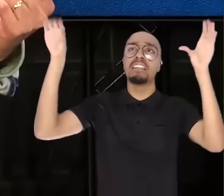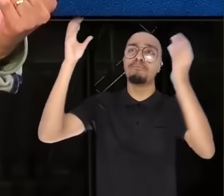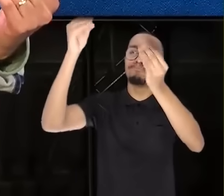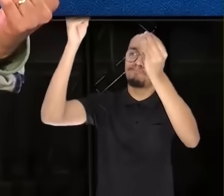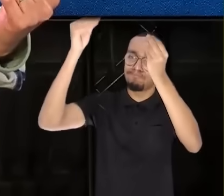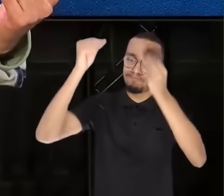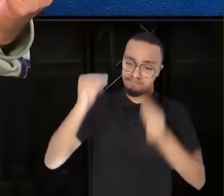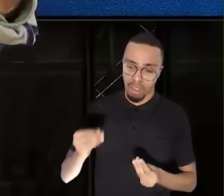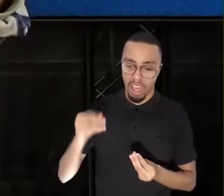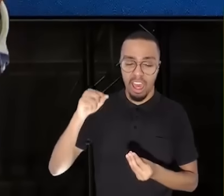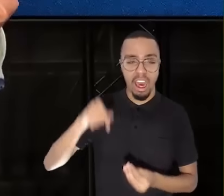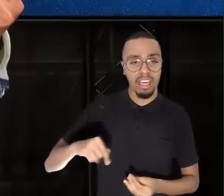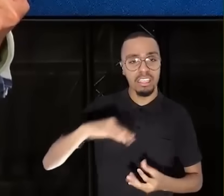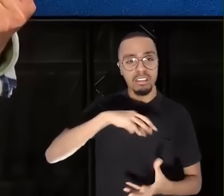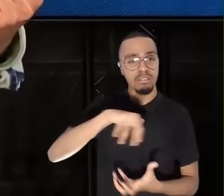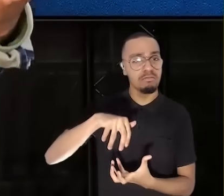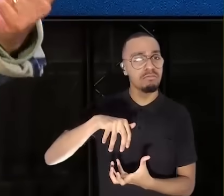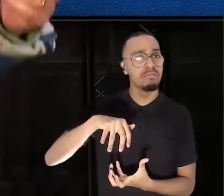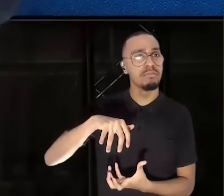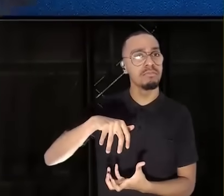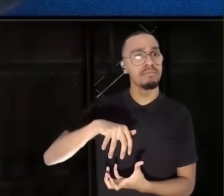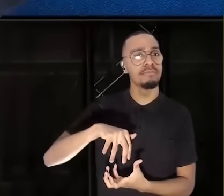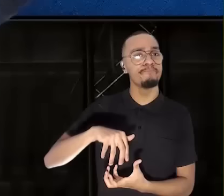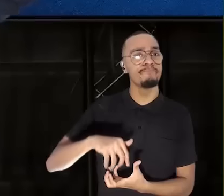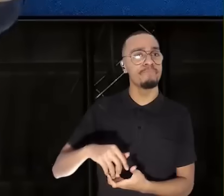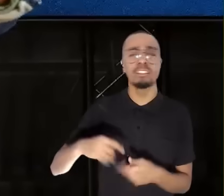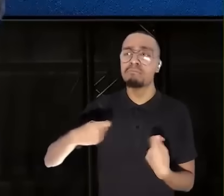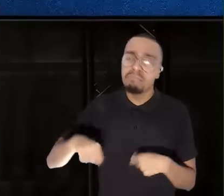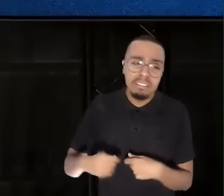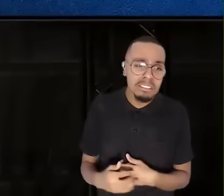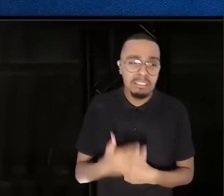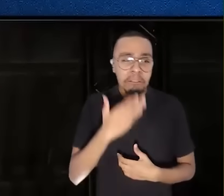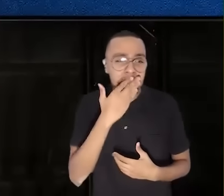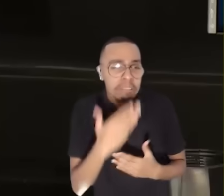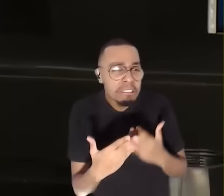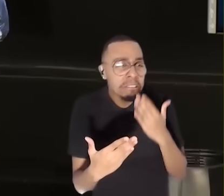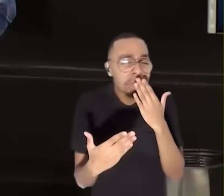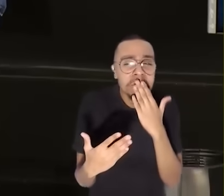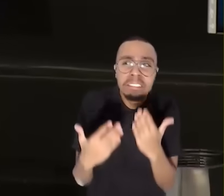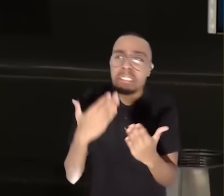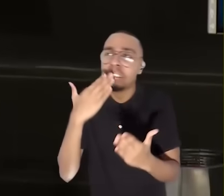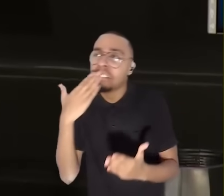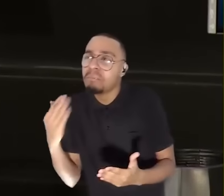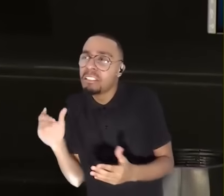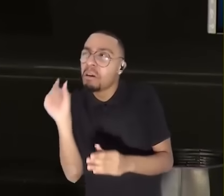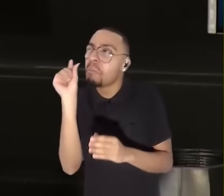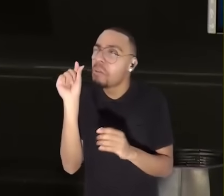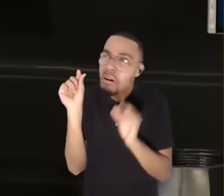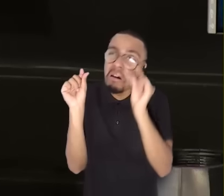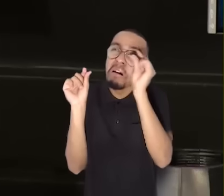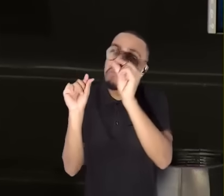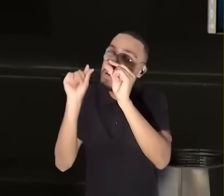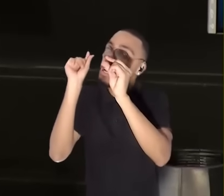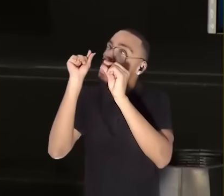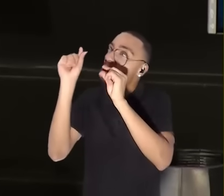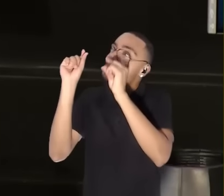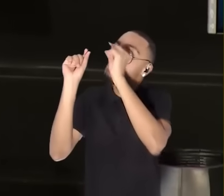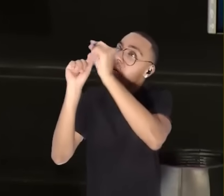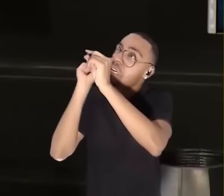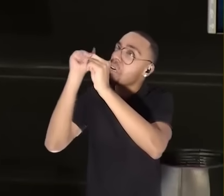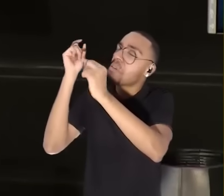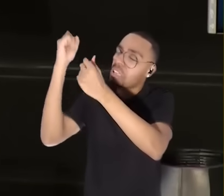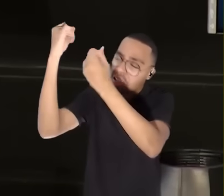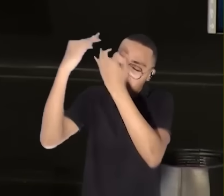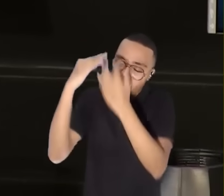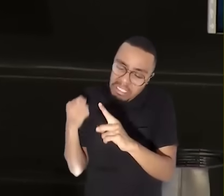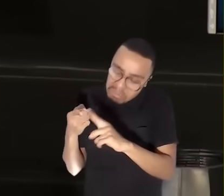vida. Tudo que eu preciso não é ficar pedindo pedacinhos de bênção. Tudo que eu preciso não é ficar pedindo picados de